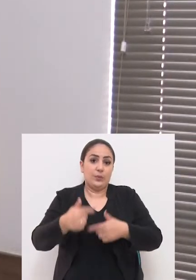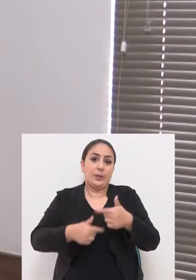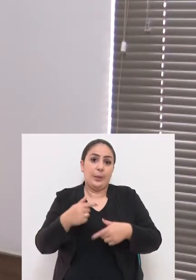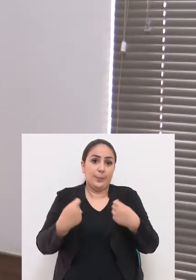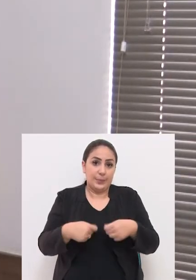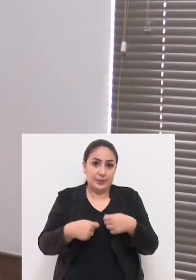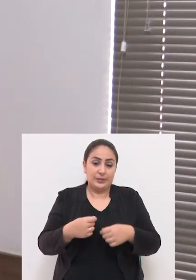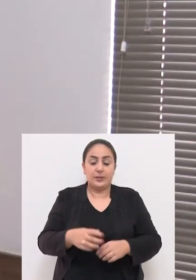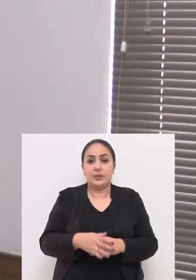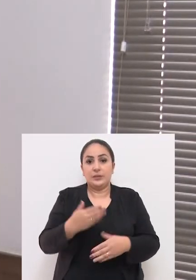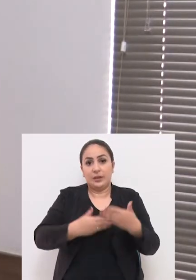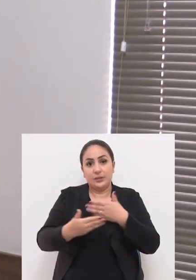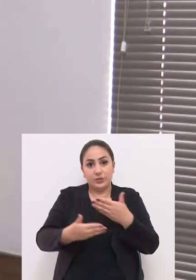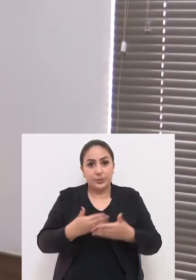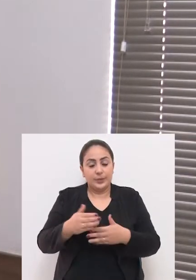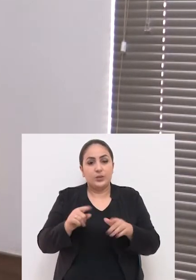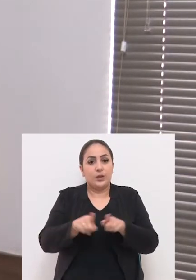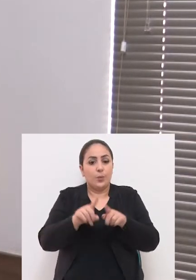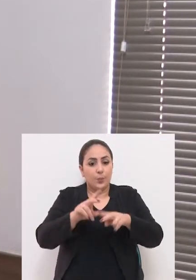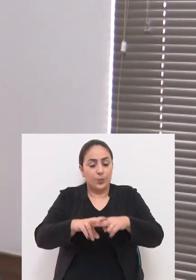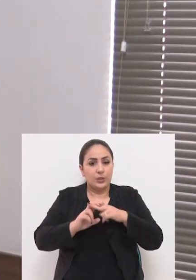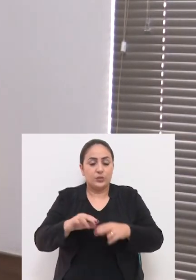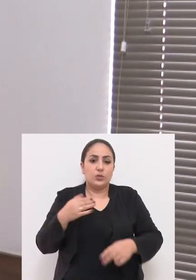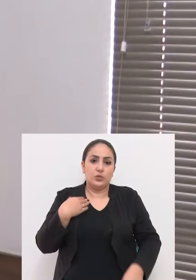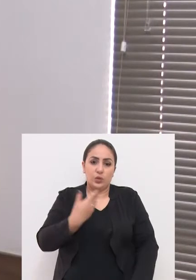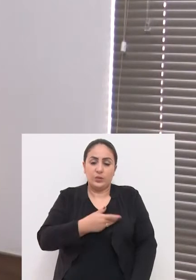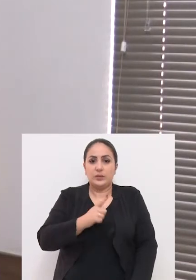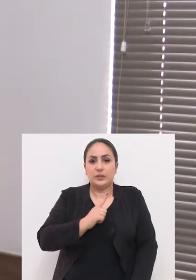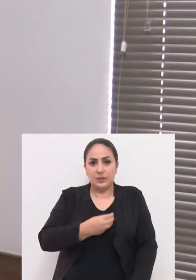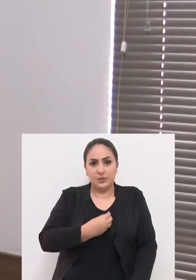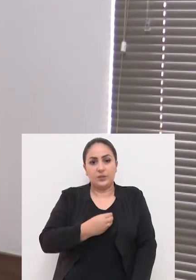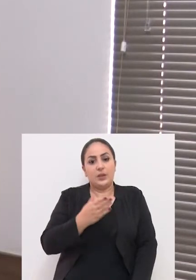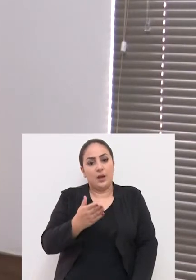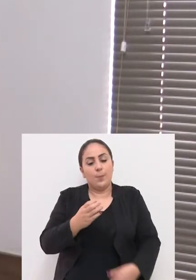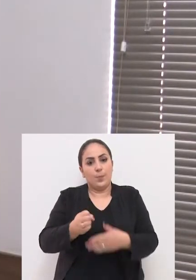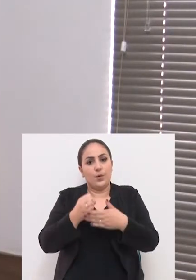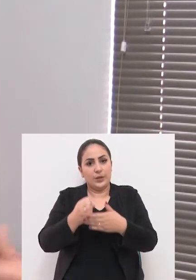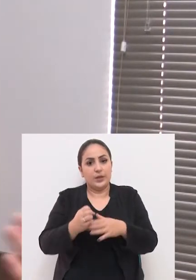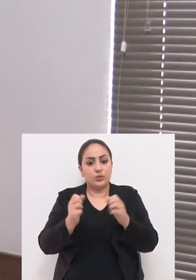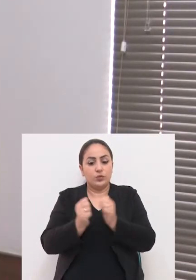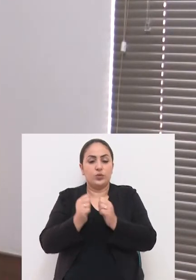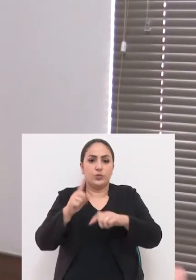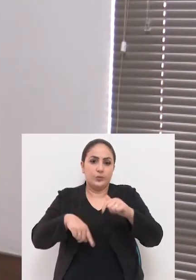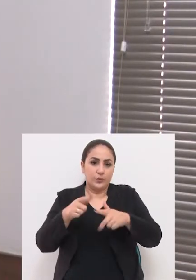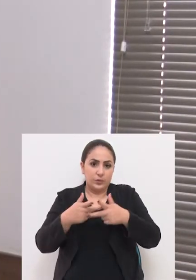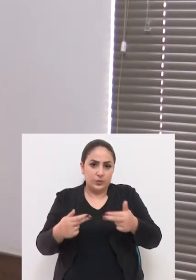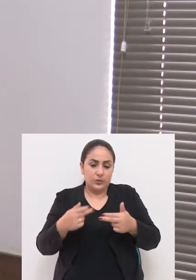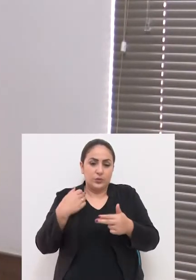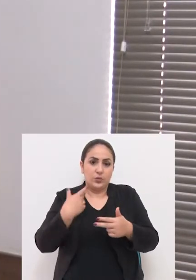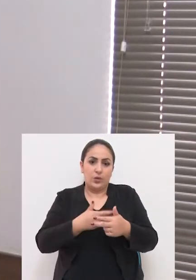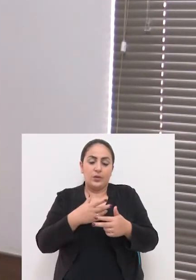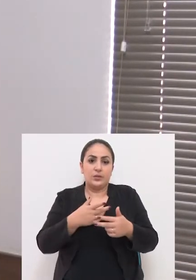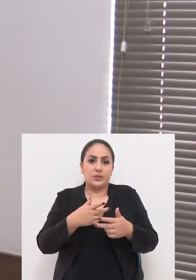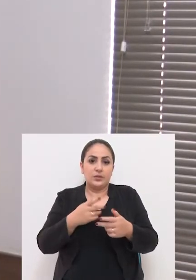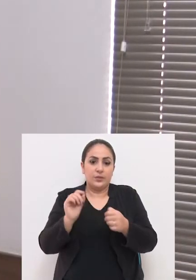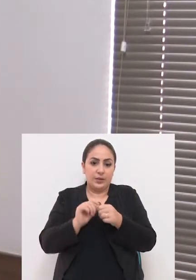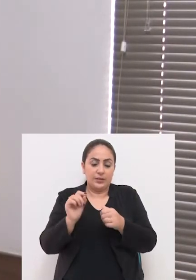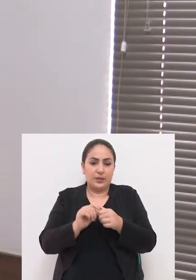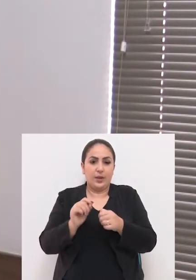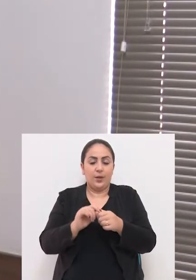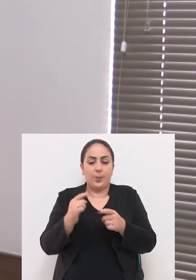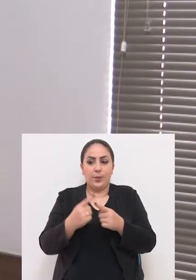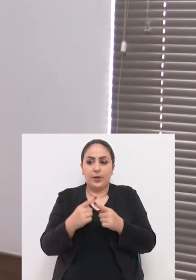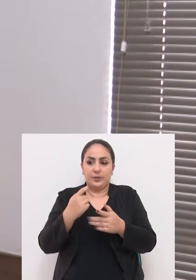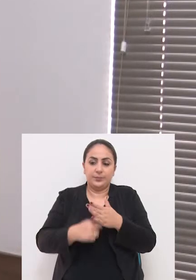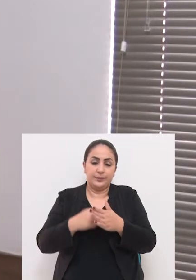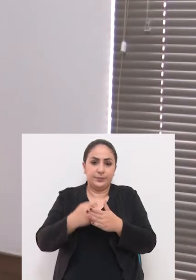um serviço, necessitando desse serviço. Então, nós estamos lá, apoiado por esses recursos que foram possíveis